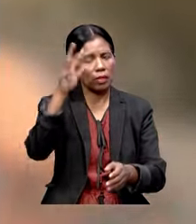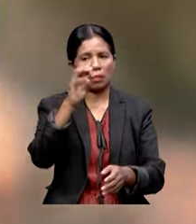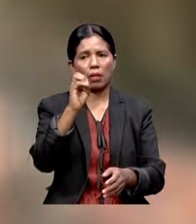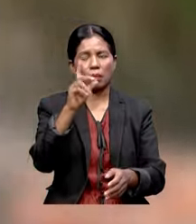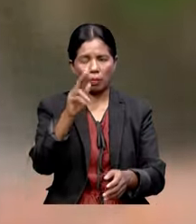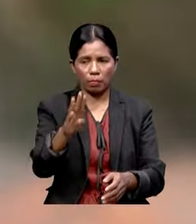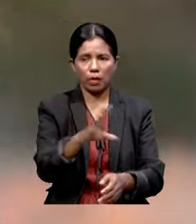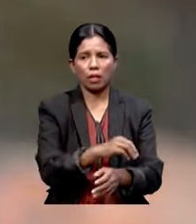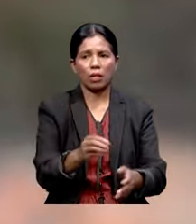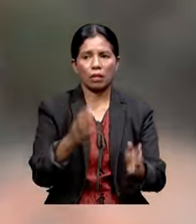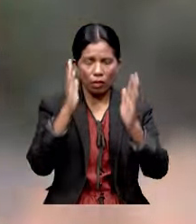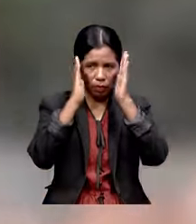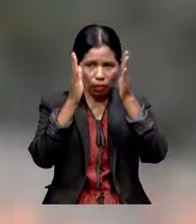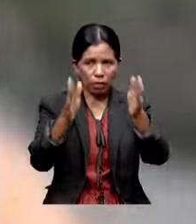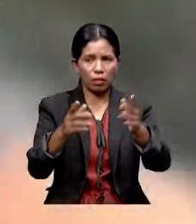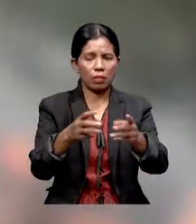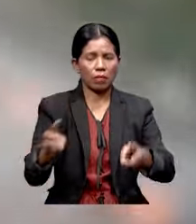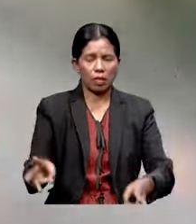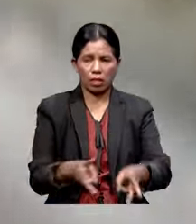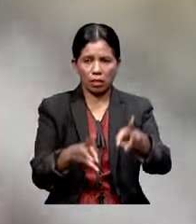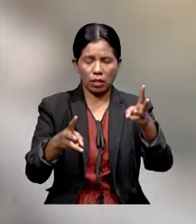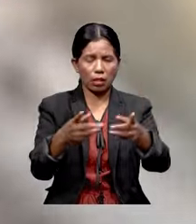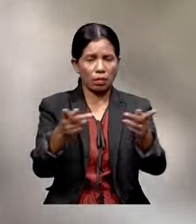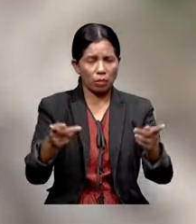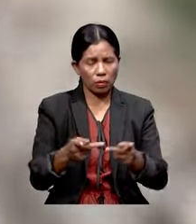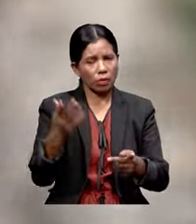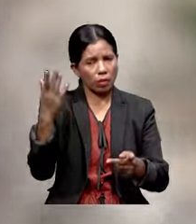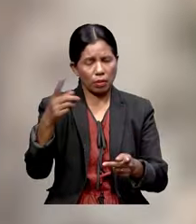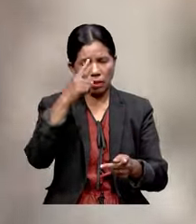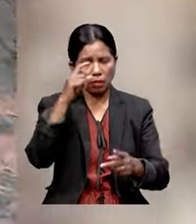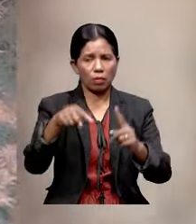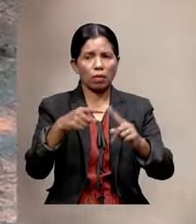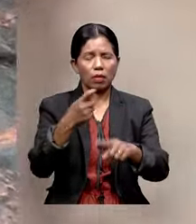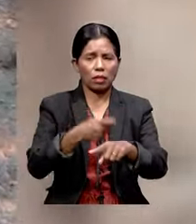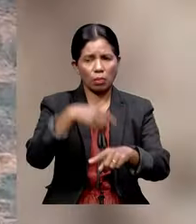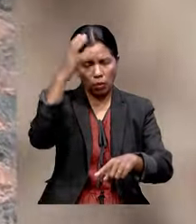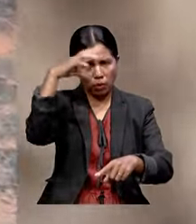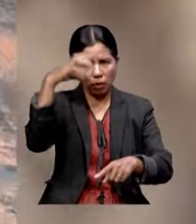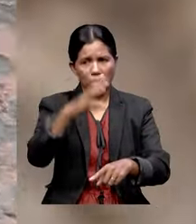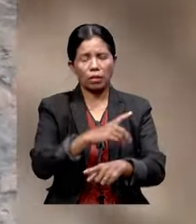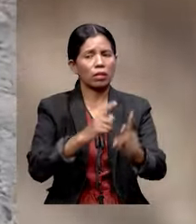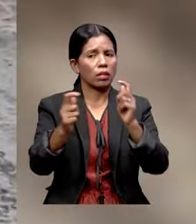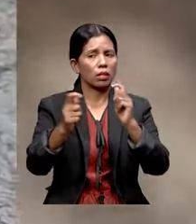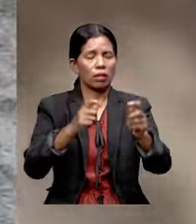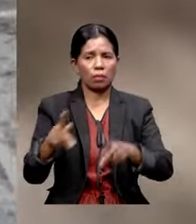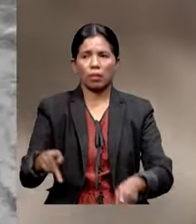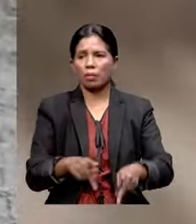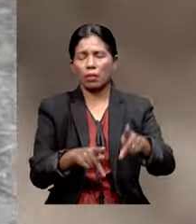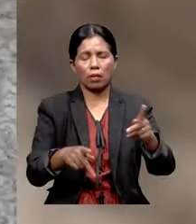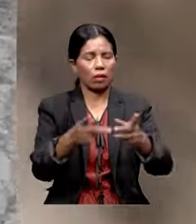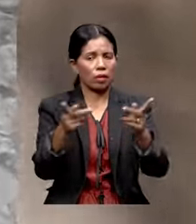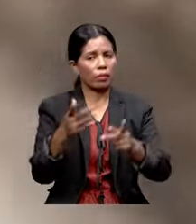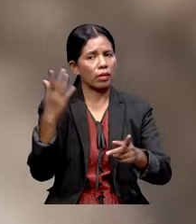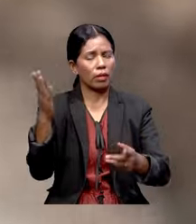total atenção urgente ba condição na estrada e a posto refere, também o enhira to tempo uran, movimento transporte público e a área